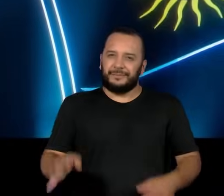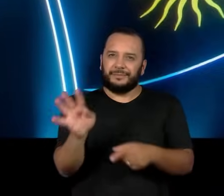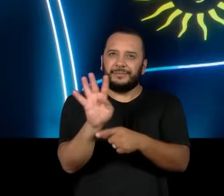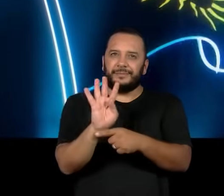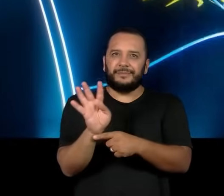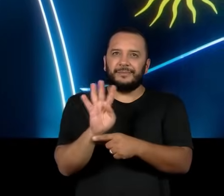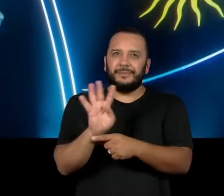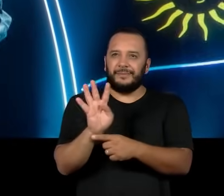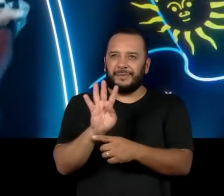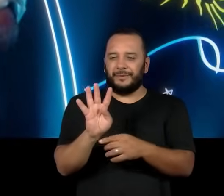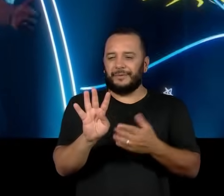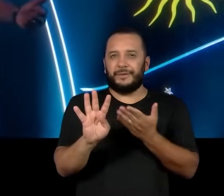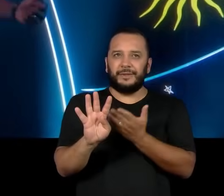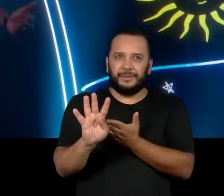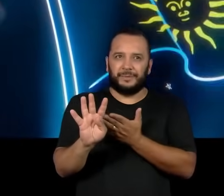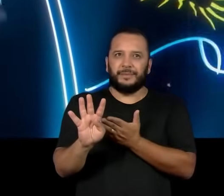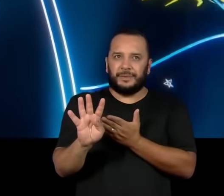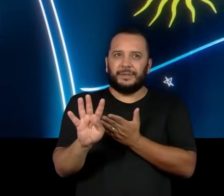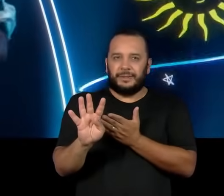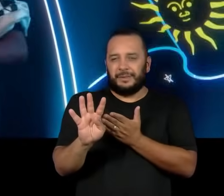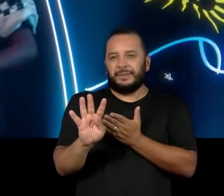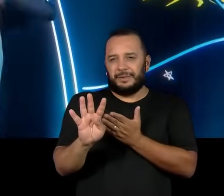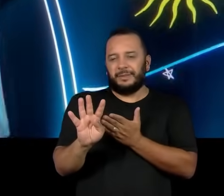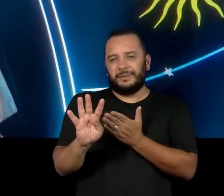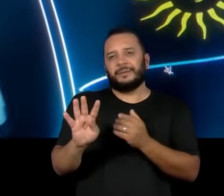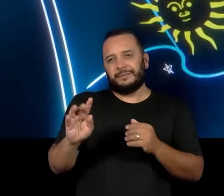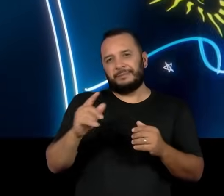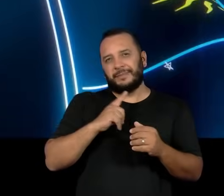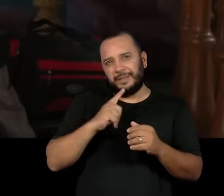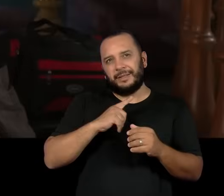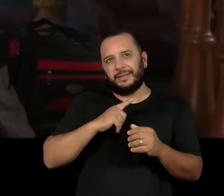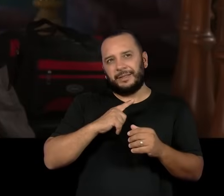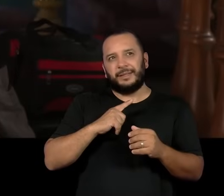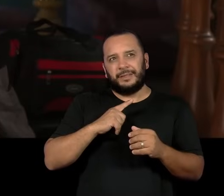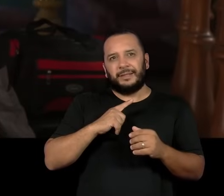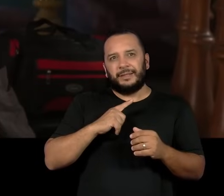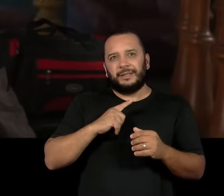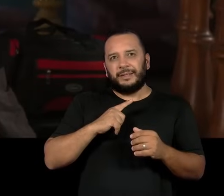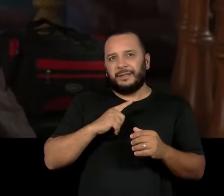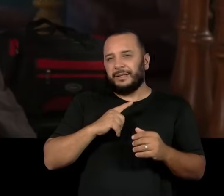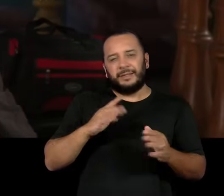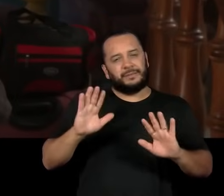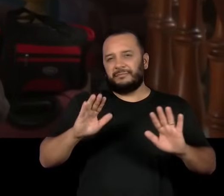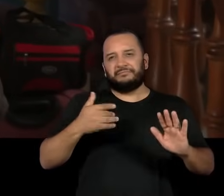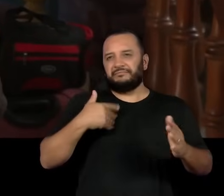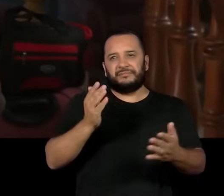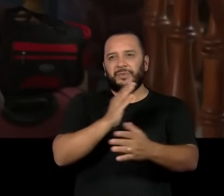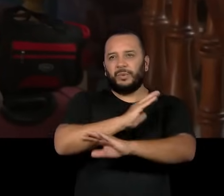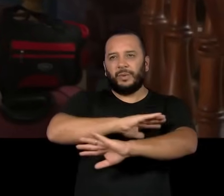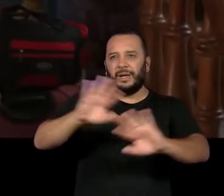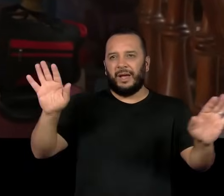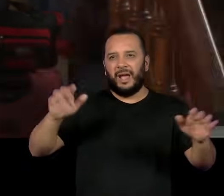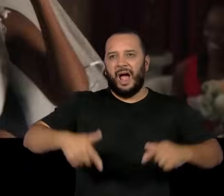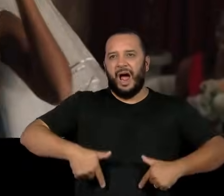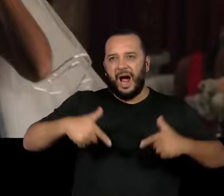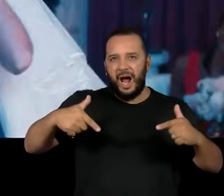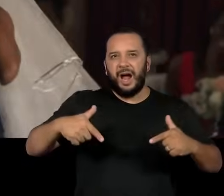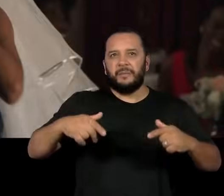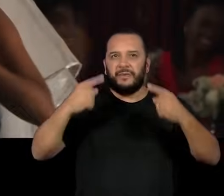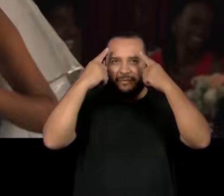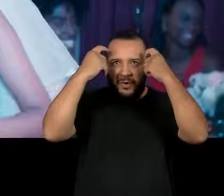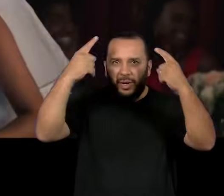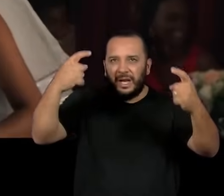negou objetivamente, isso foi uma escolha, negou objetivamente a presença das armas, da violência, da criminalidade. O